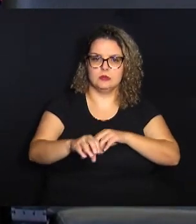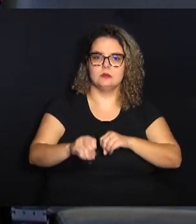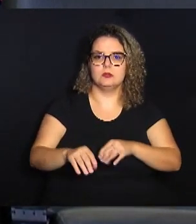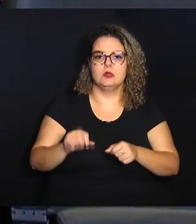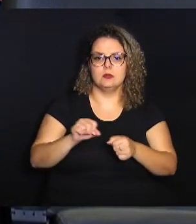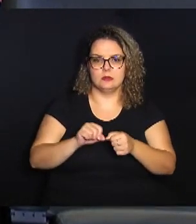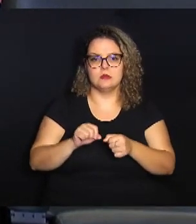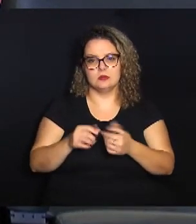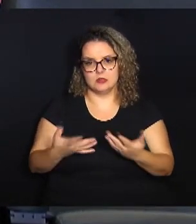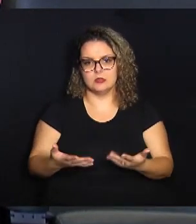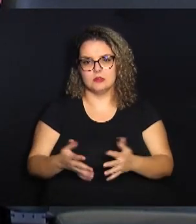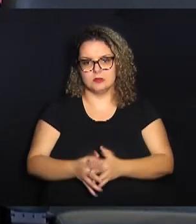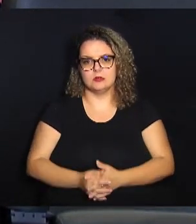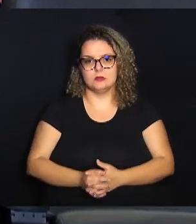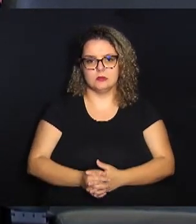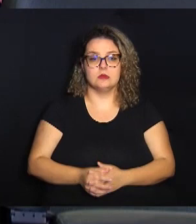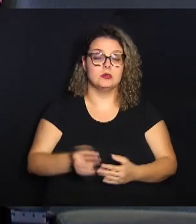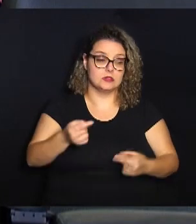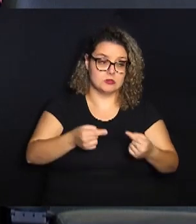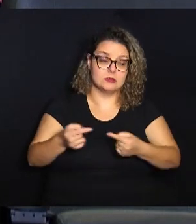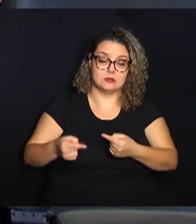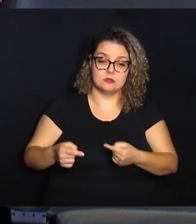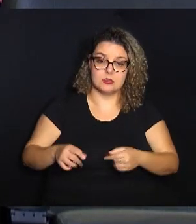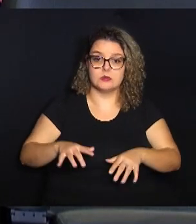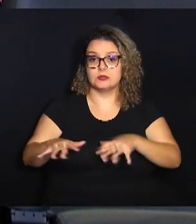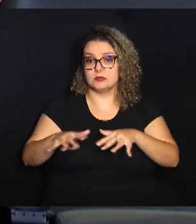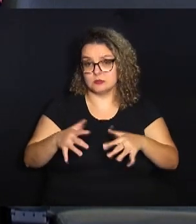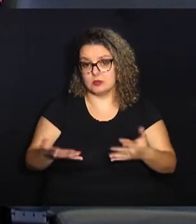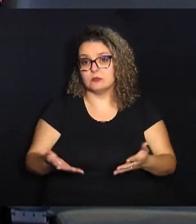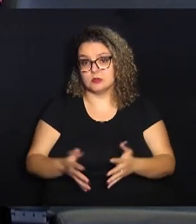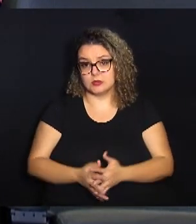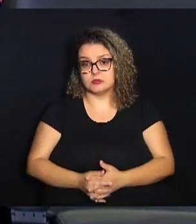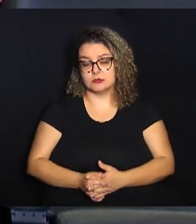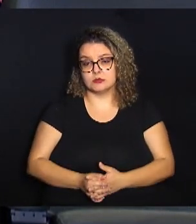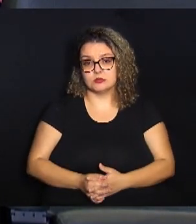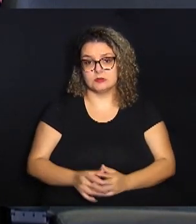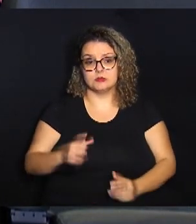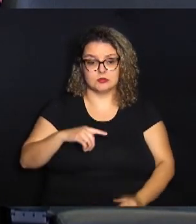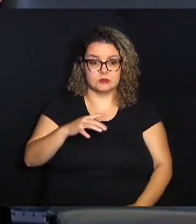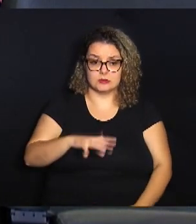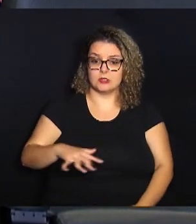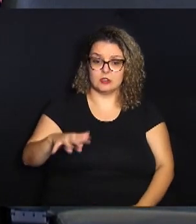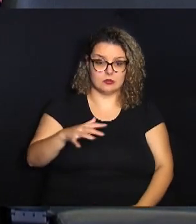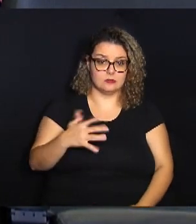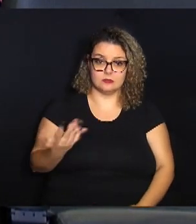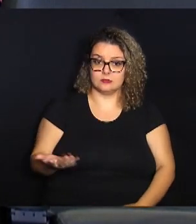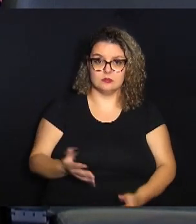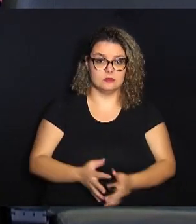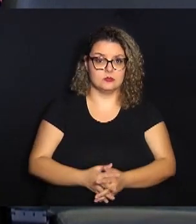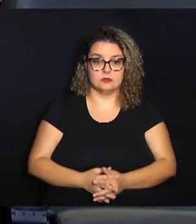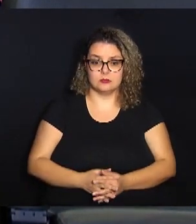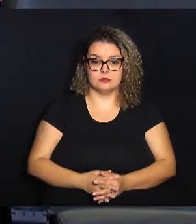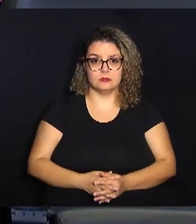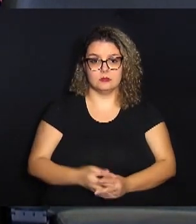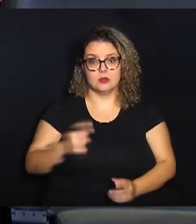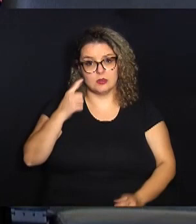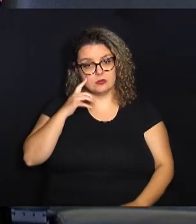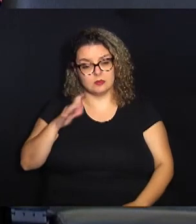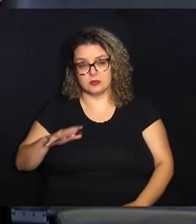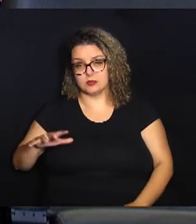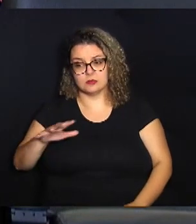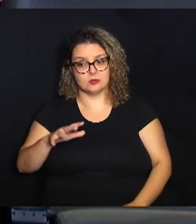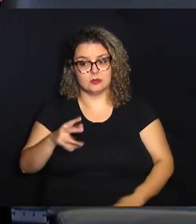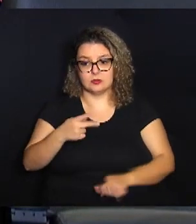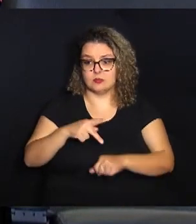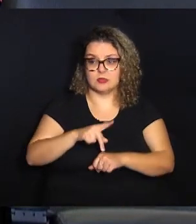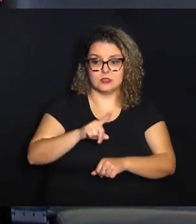esse debate, né? E tem o setor que não, esse setor ideológico aí do país